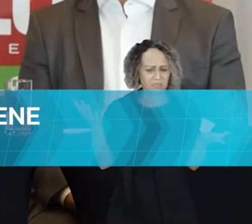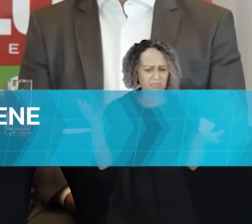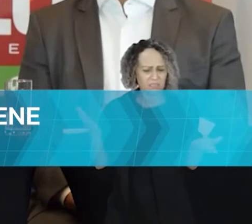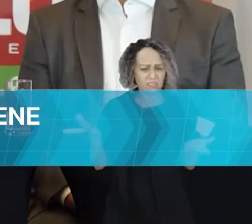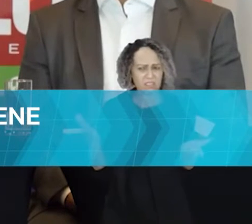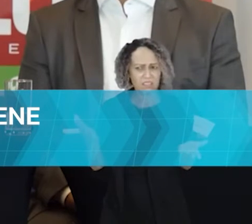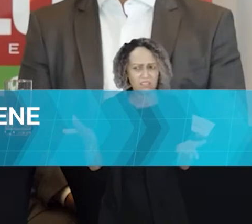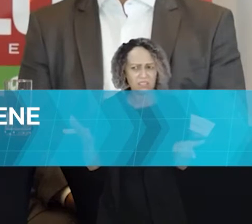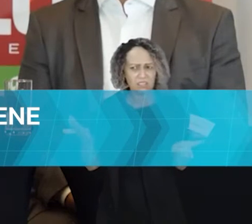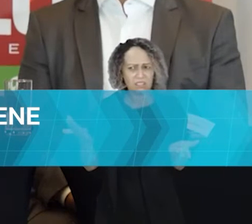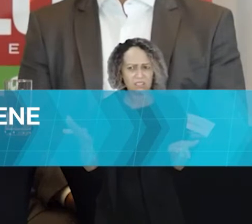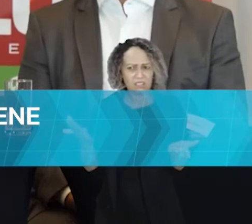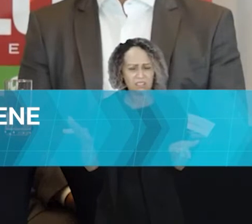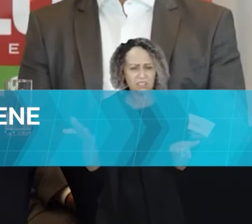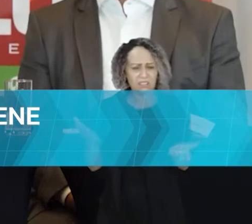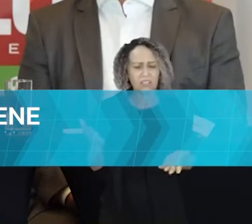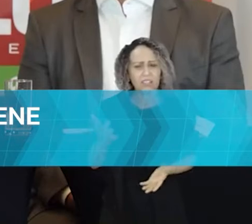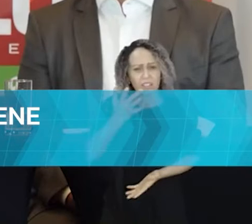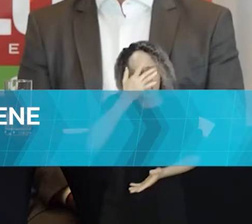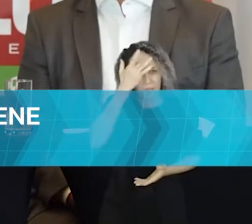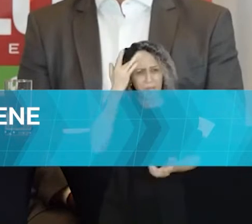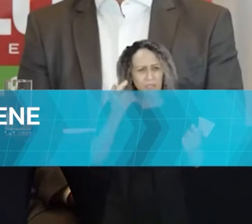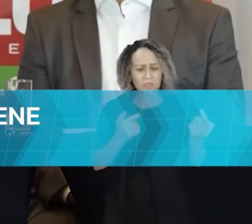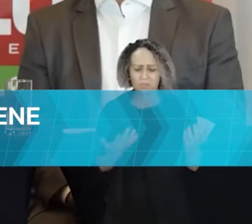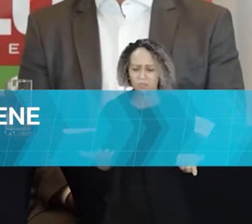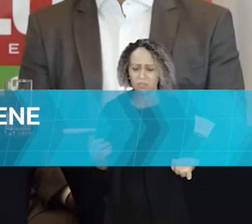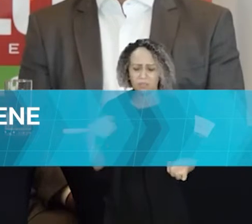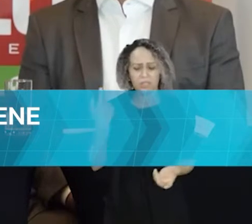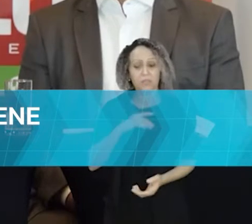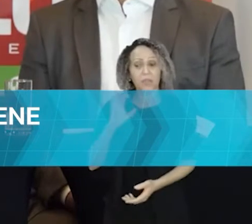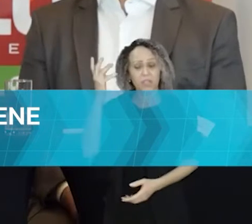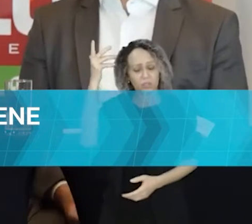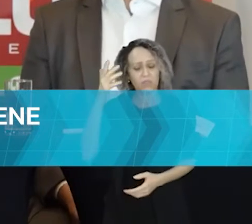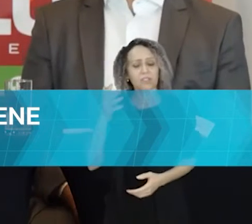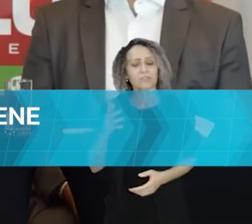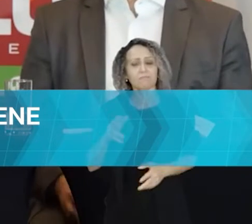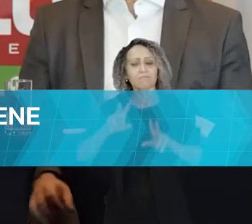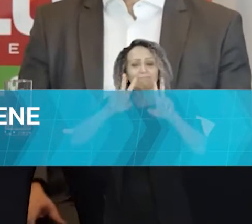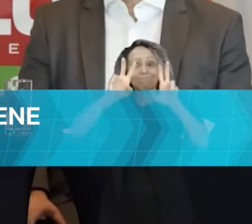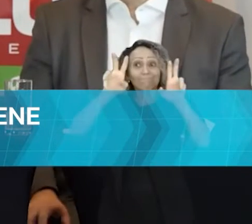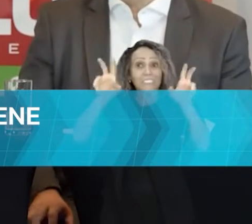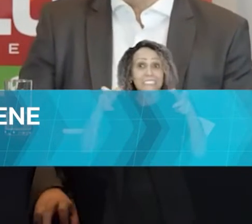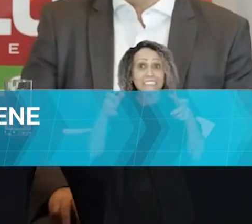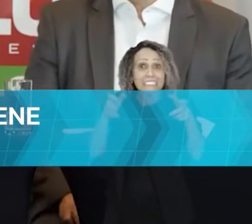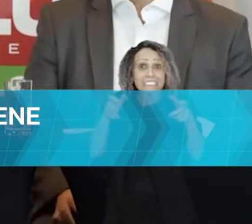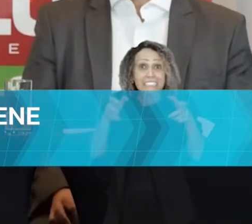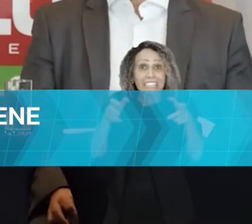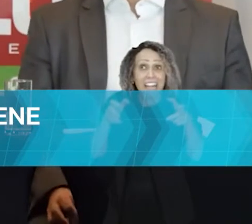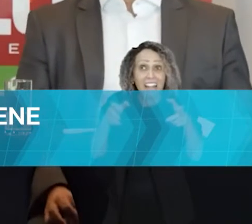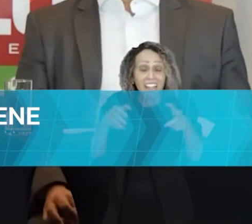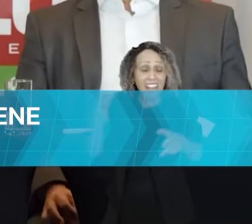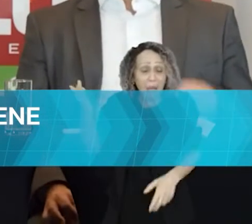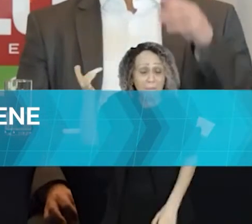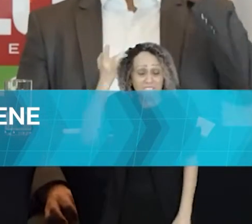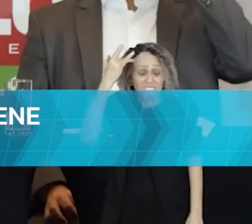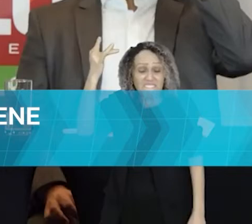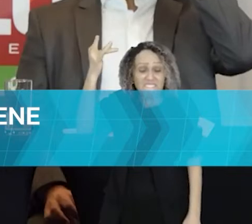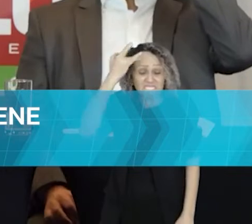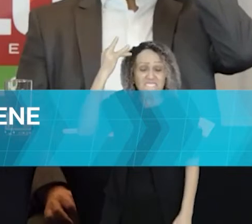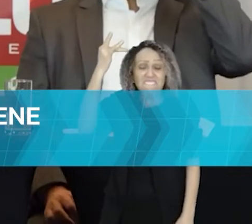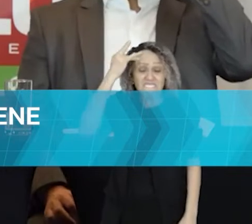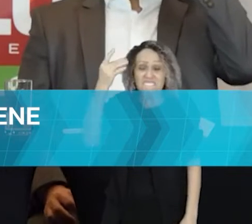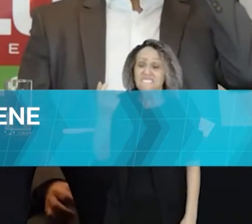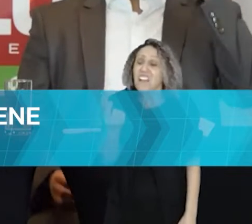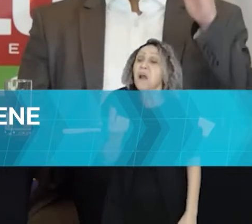é um tema que tá gravado na minha cabeça o maldito o preço do Querosene de avião para facilitar a vida das pessoas